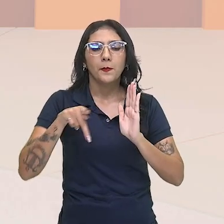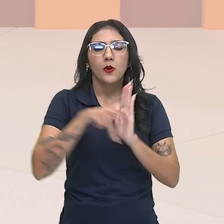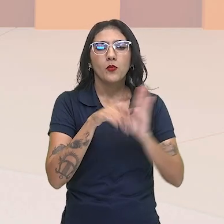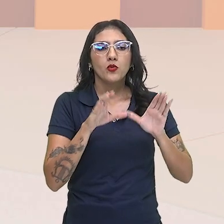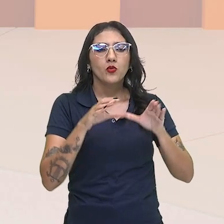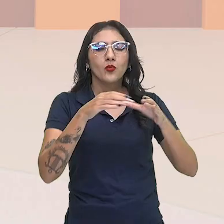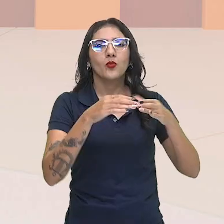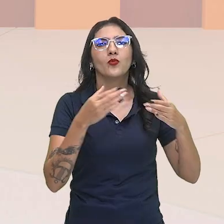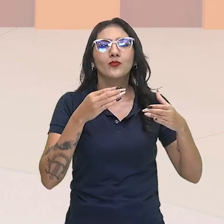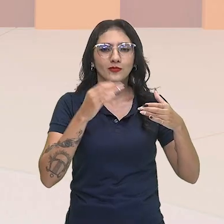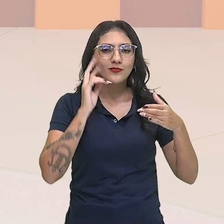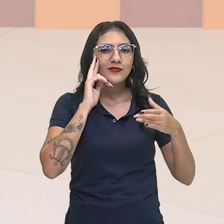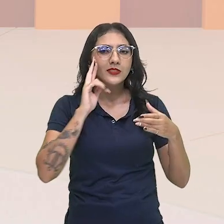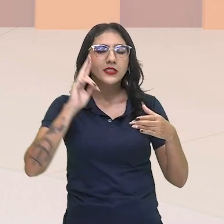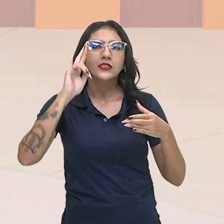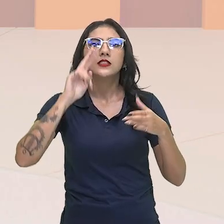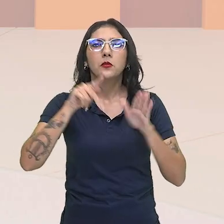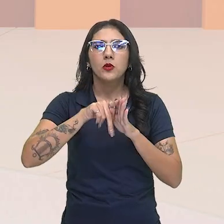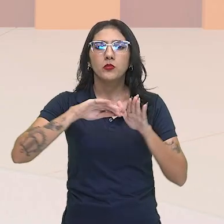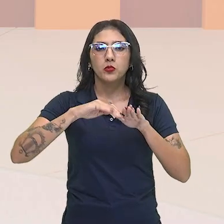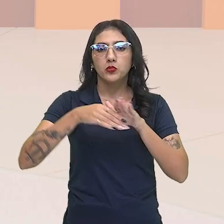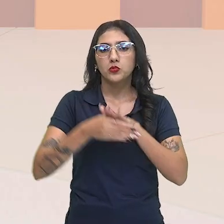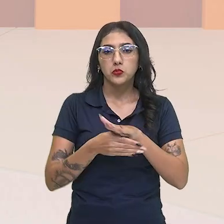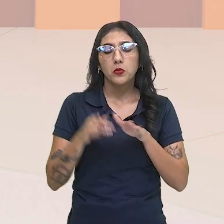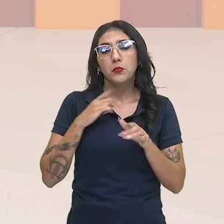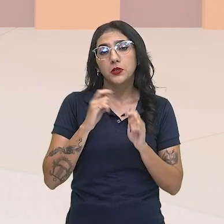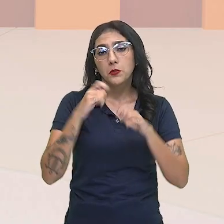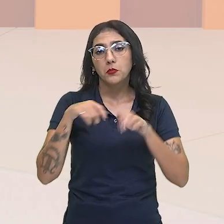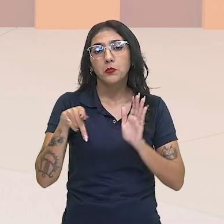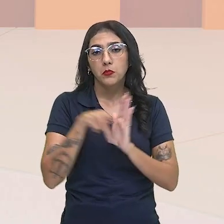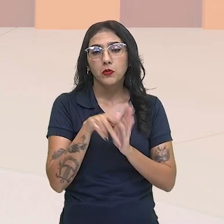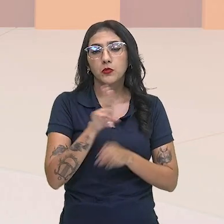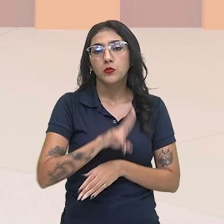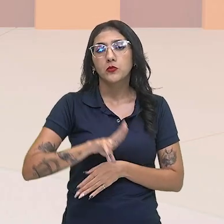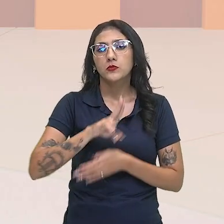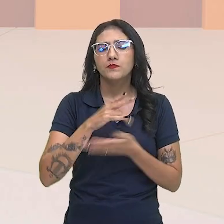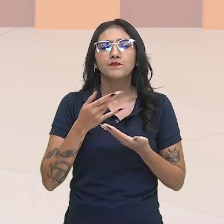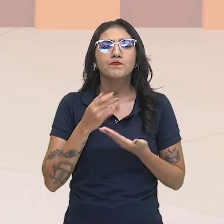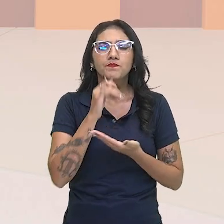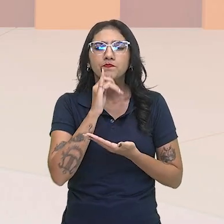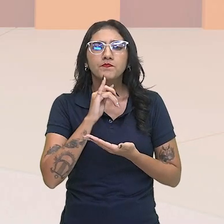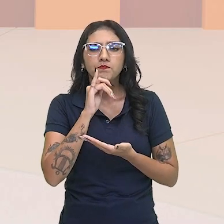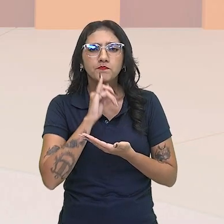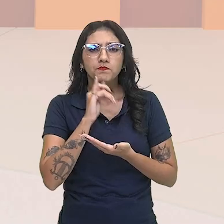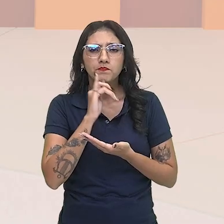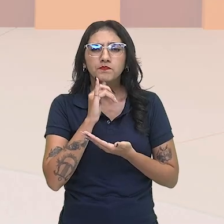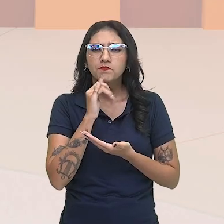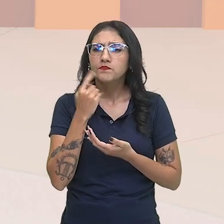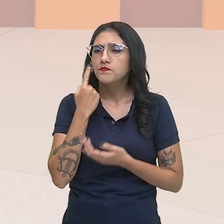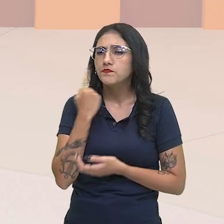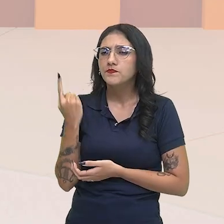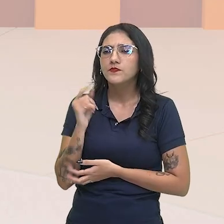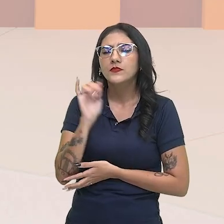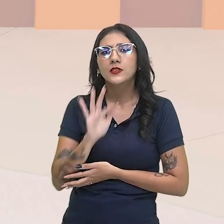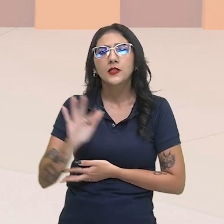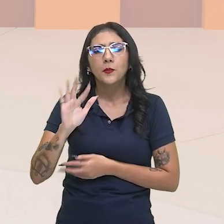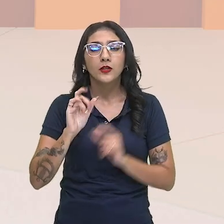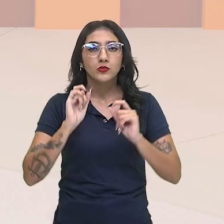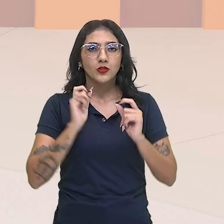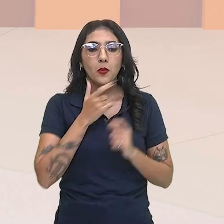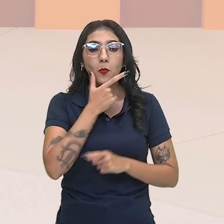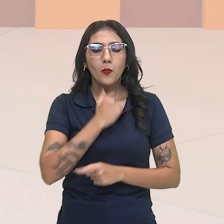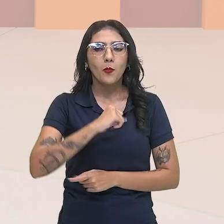se baseiam nos costumes para exercer a dominação. Então, como exemplo, nós temos aí o patriarcado, onde o